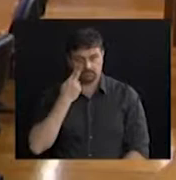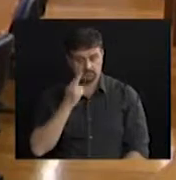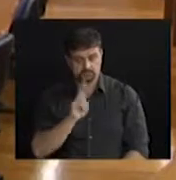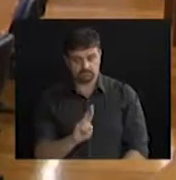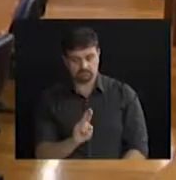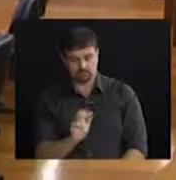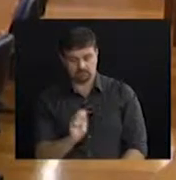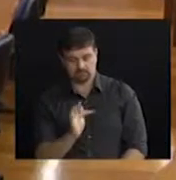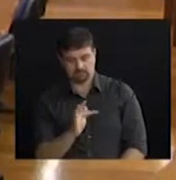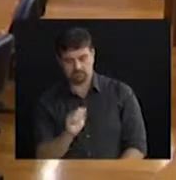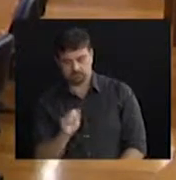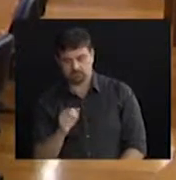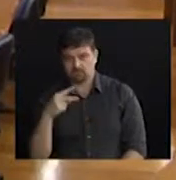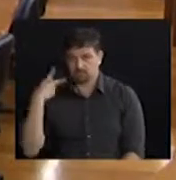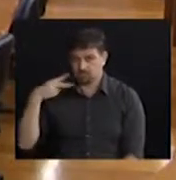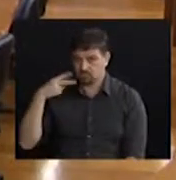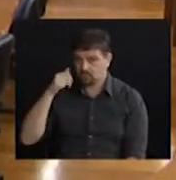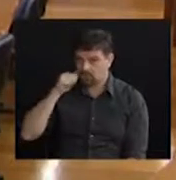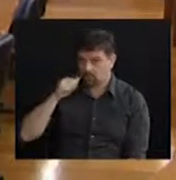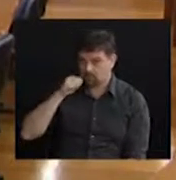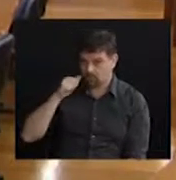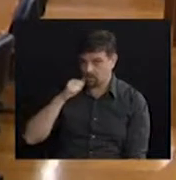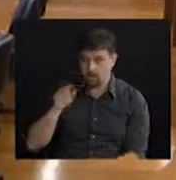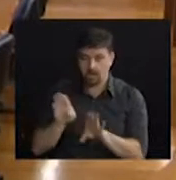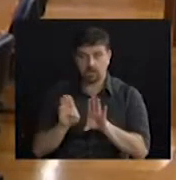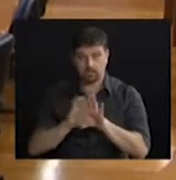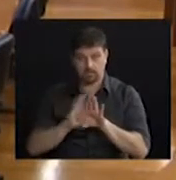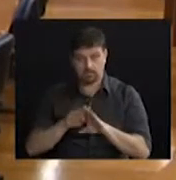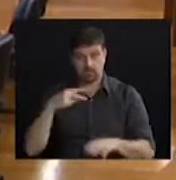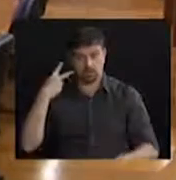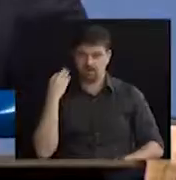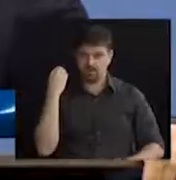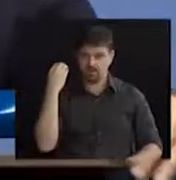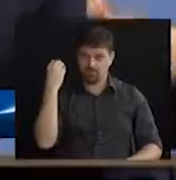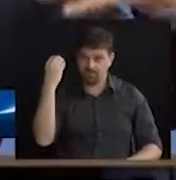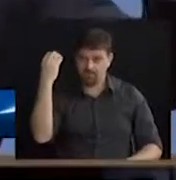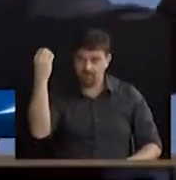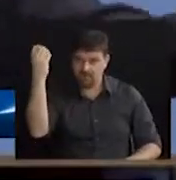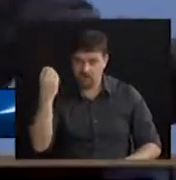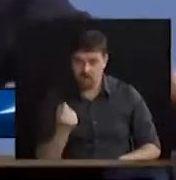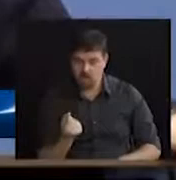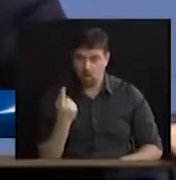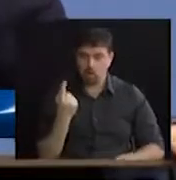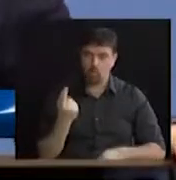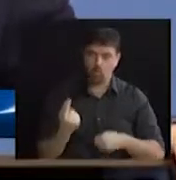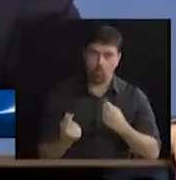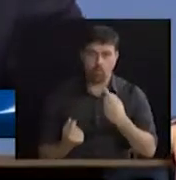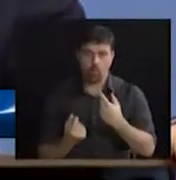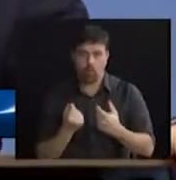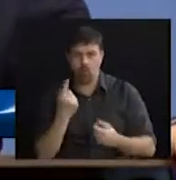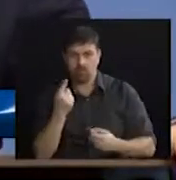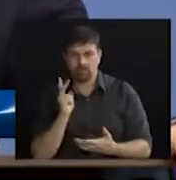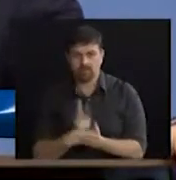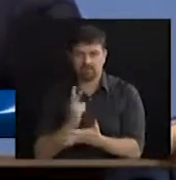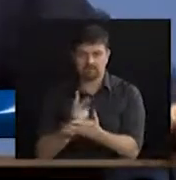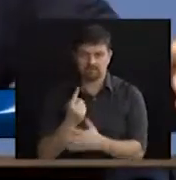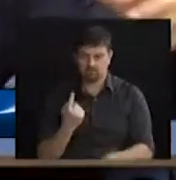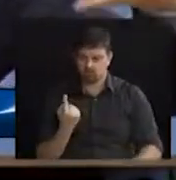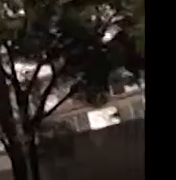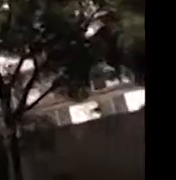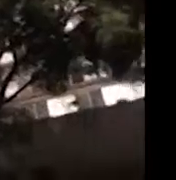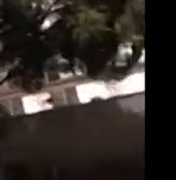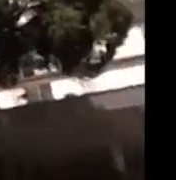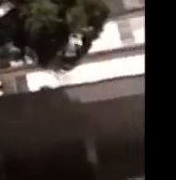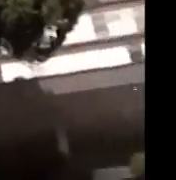na tribuna durante a 21ª sessão ordinária da Câmara Municipal. Ele fez críticas às contratações de funcionários